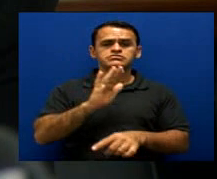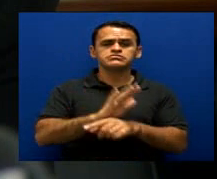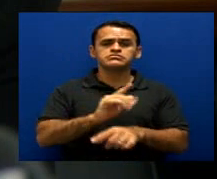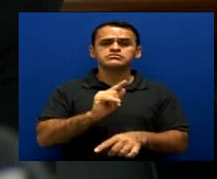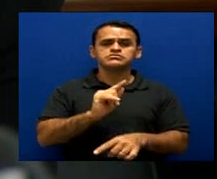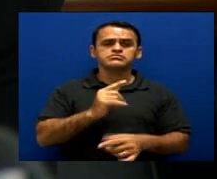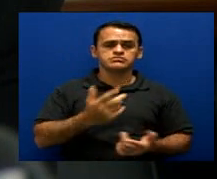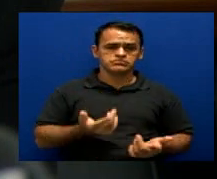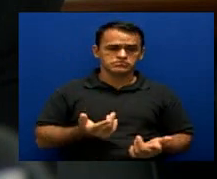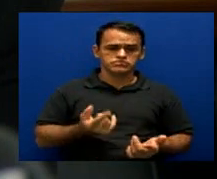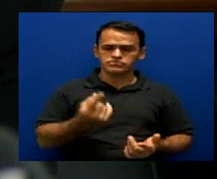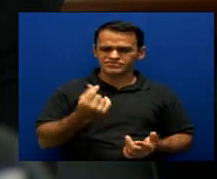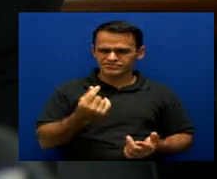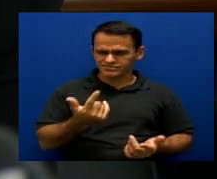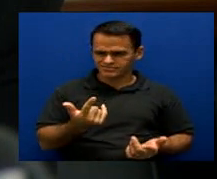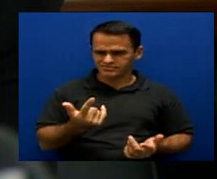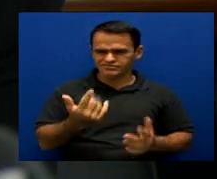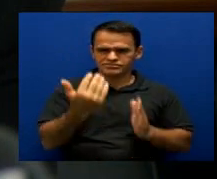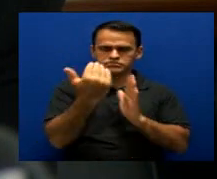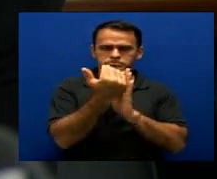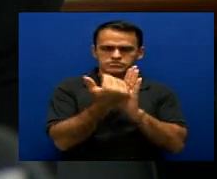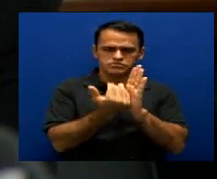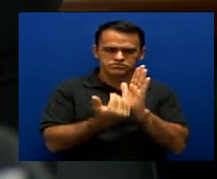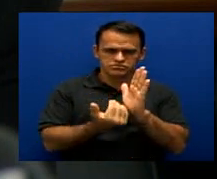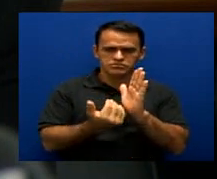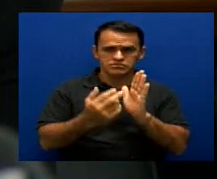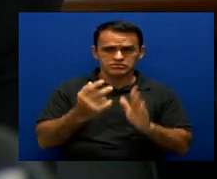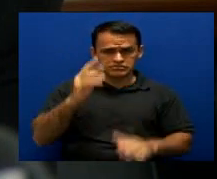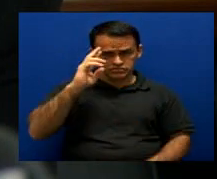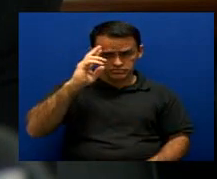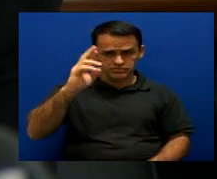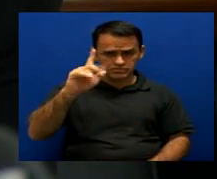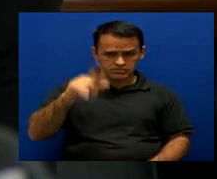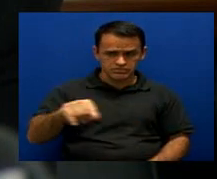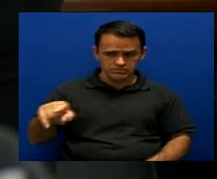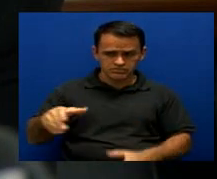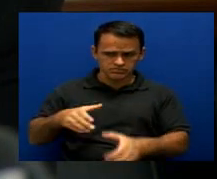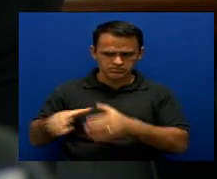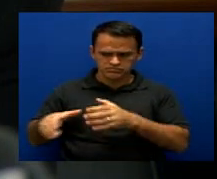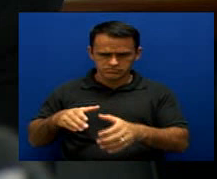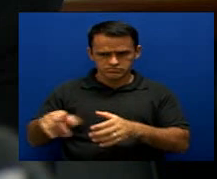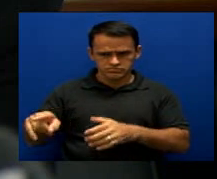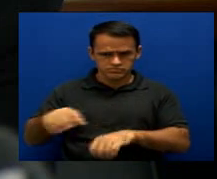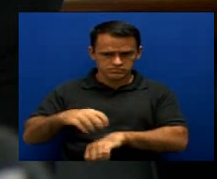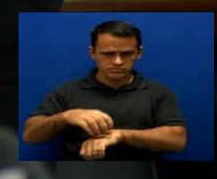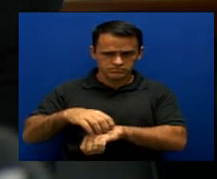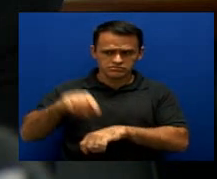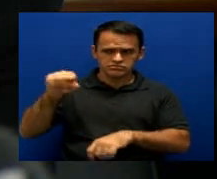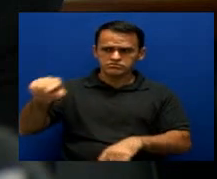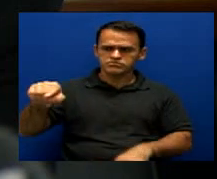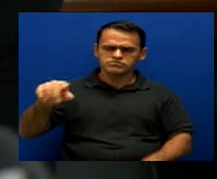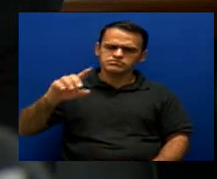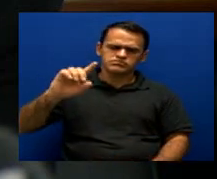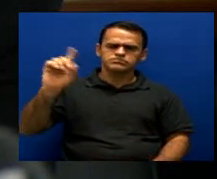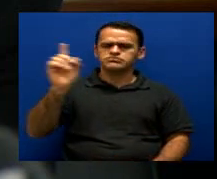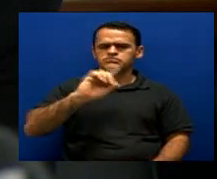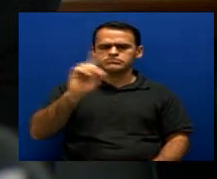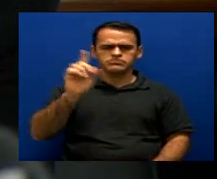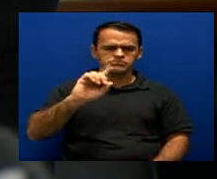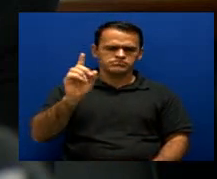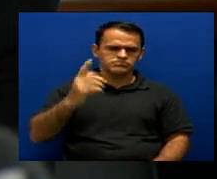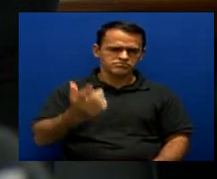de orçamento para o funcionário público eu acho que é uma decisão é marcar uma falta de